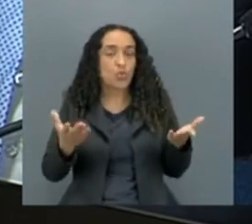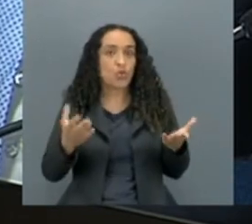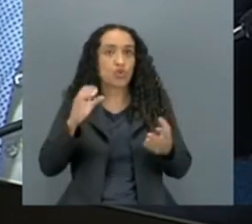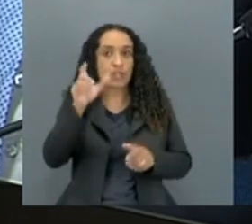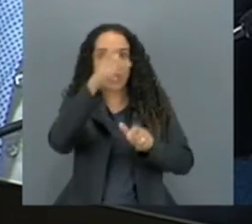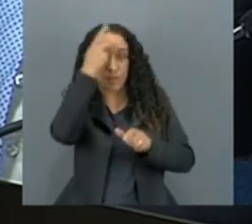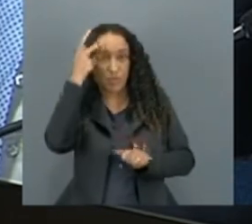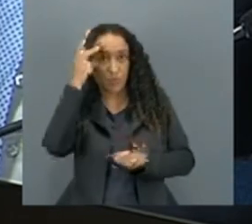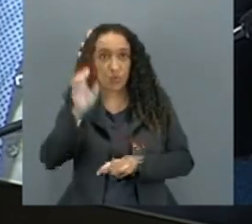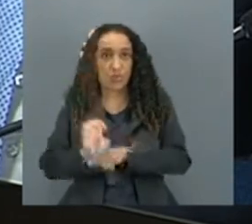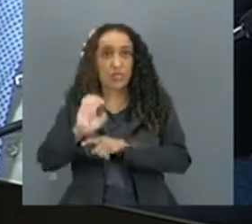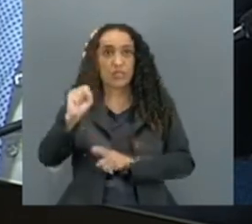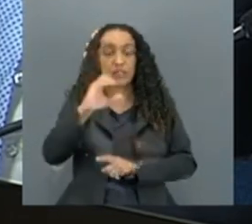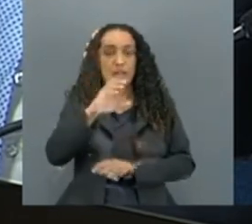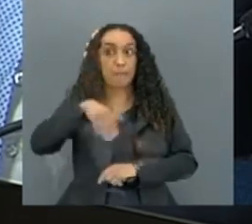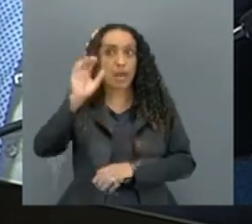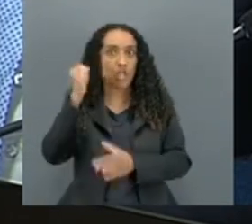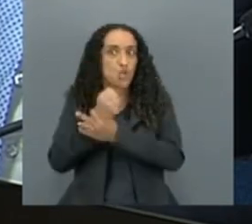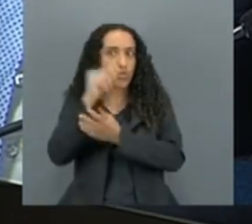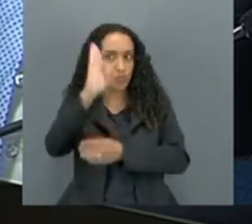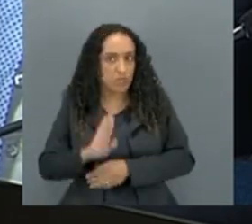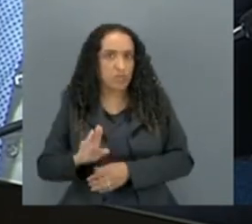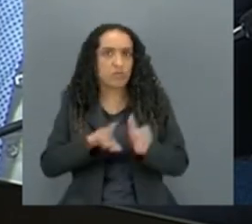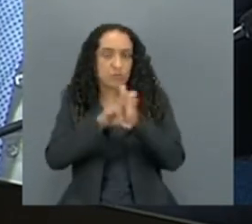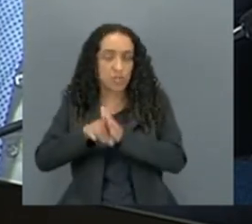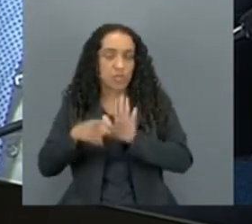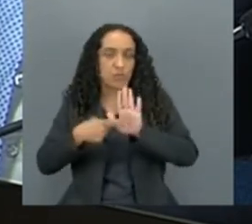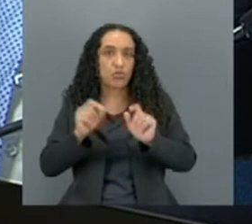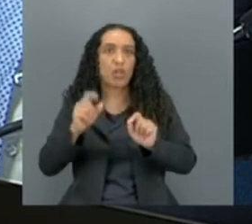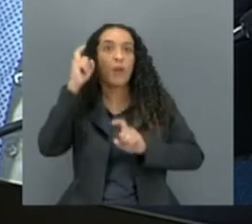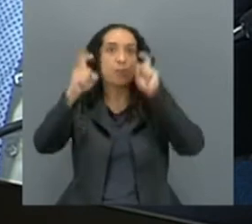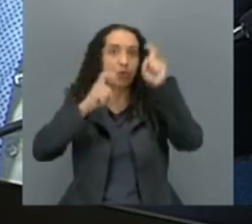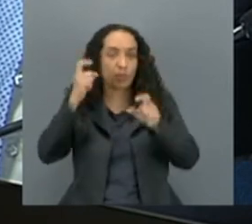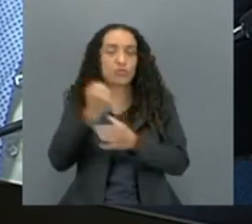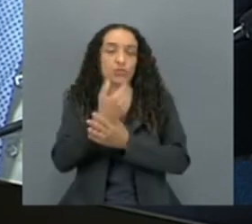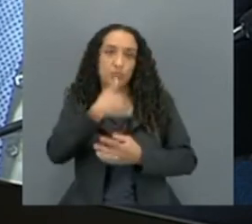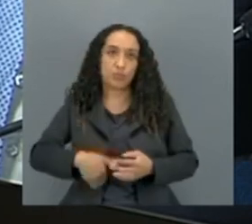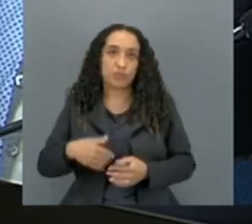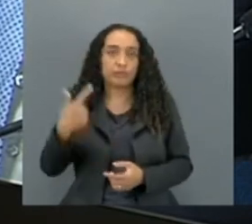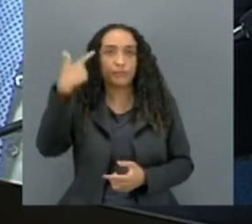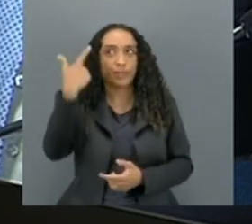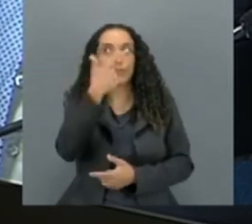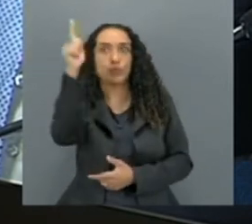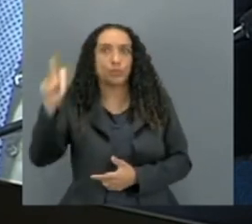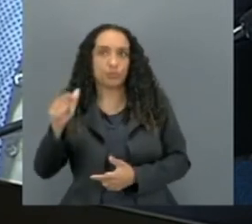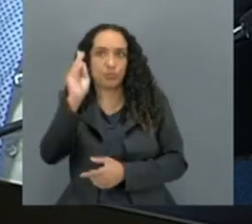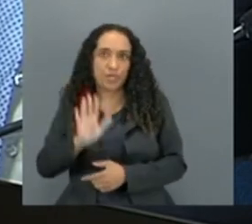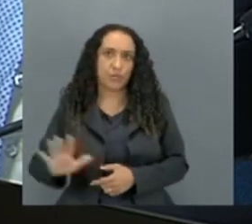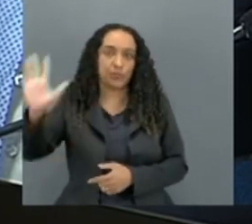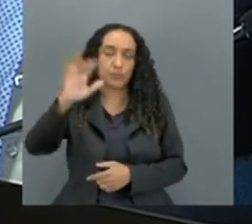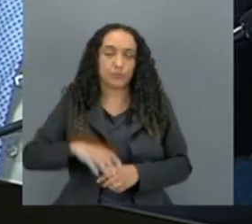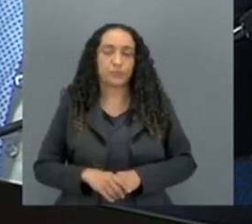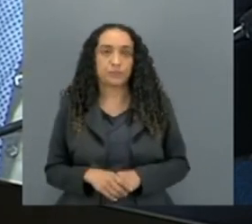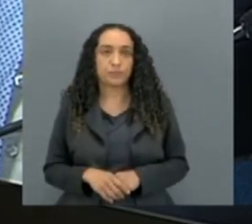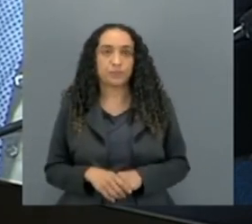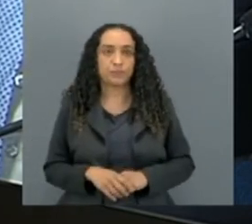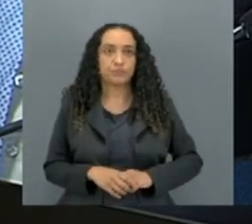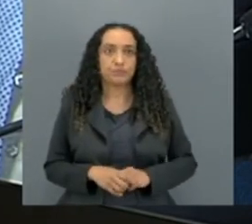catarinenses, que é o estado mais seguro do Brasil, segundo também pesquisas, está preocupado com segurança pública. Imagina o restante do país, né?